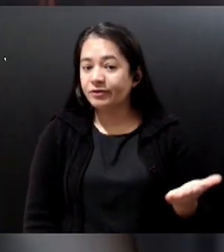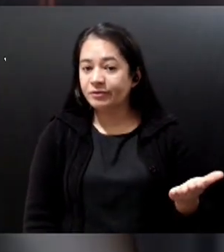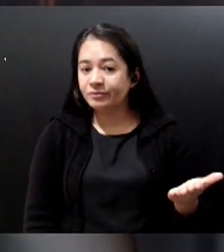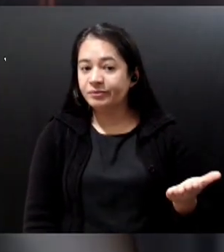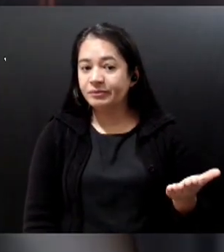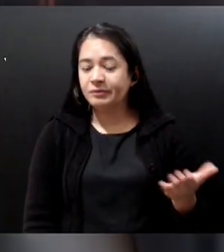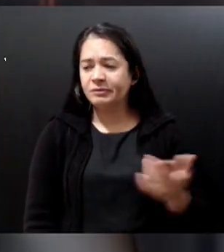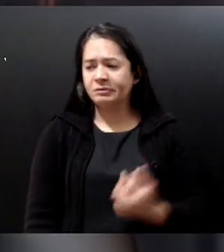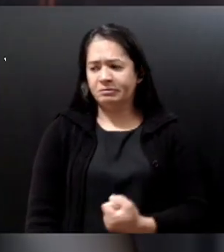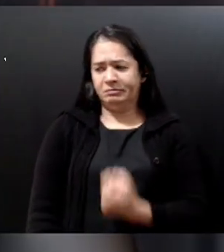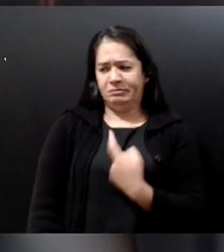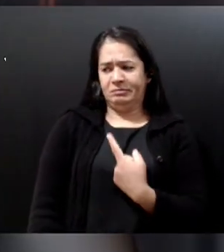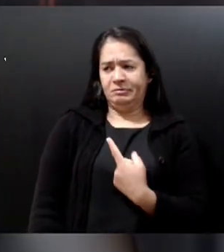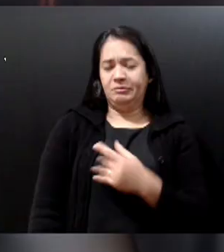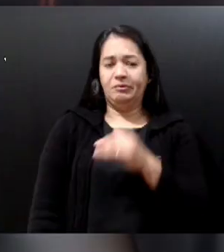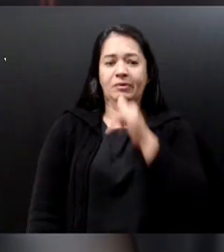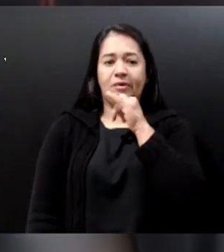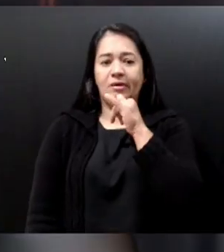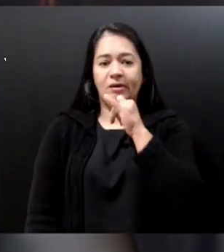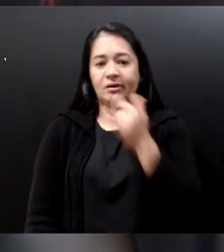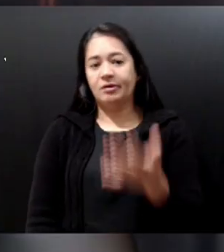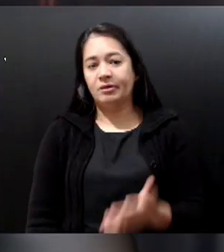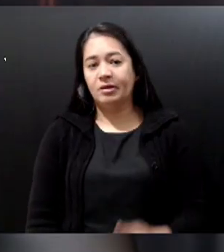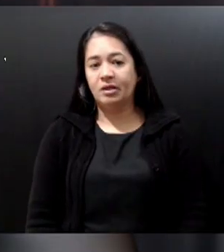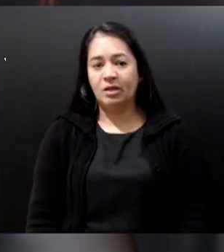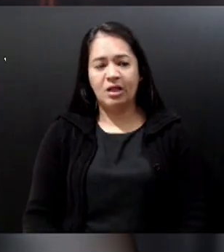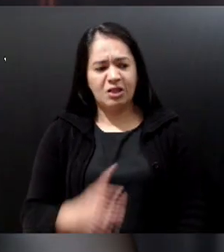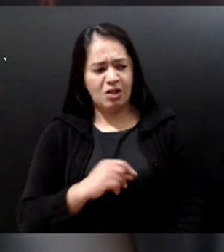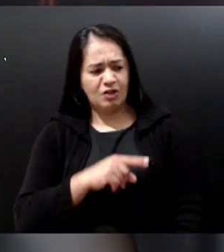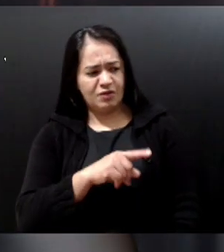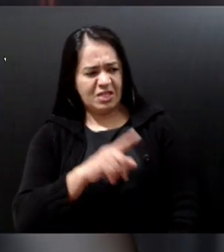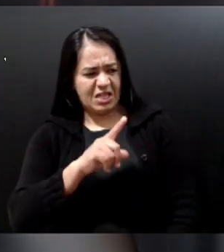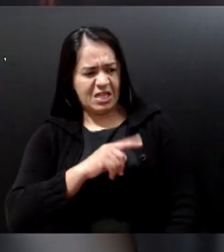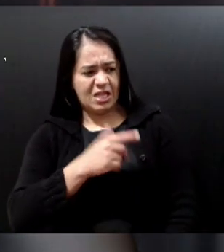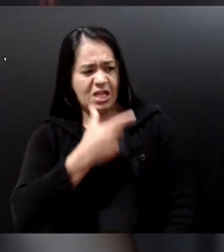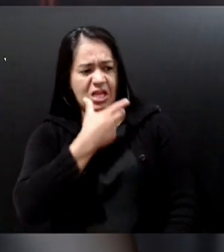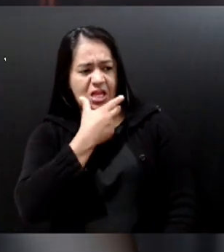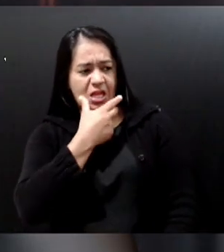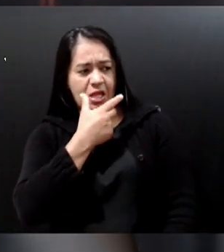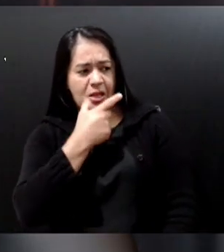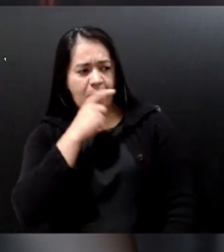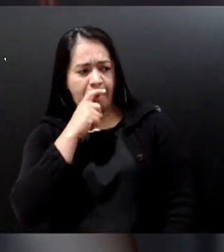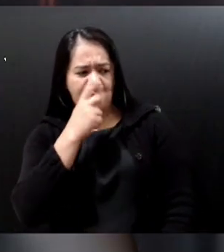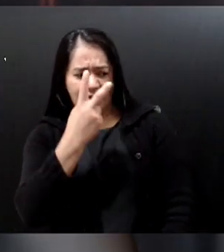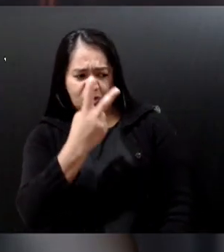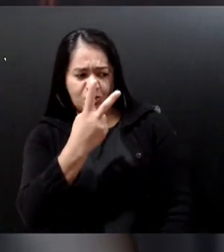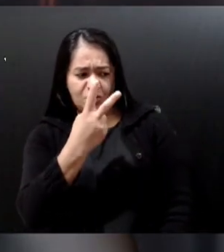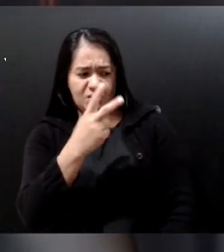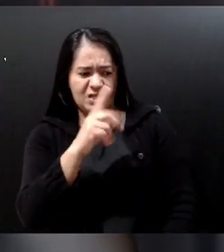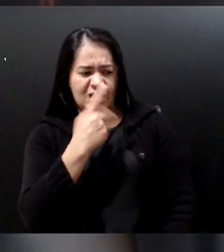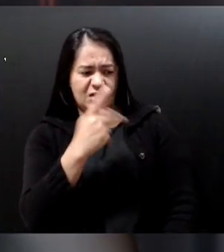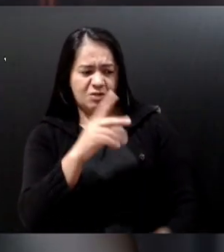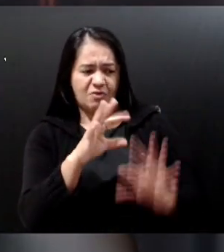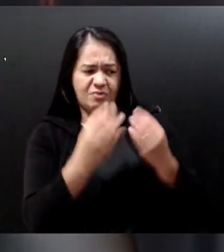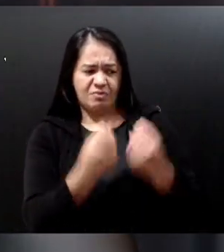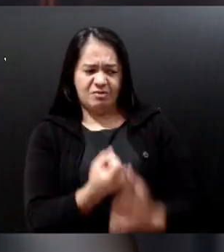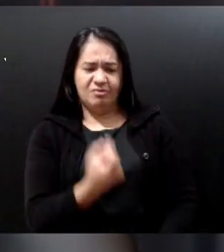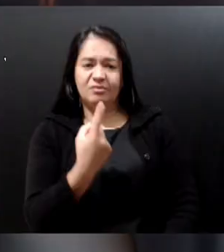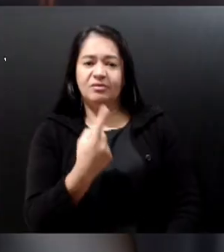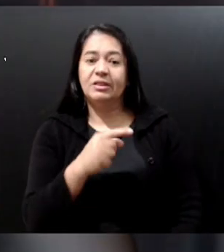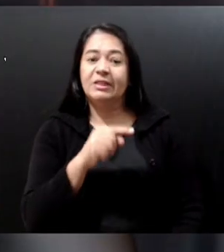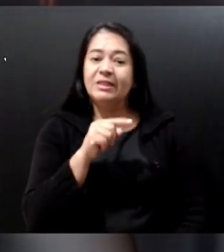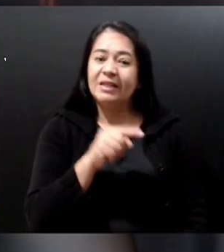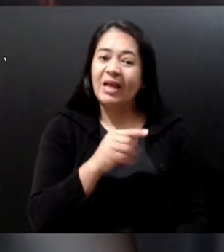exemplo, elas podem ouvir: "Nossa, mas você tem 2 pais? Sua família é esquisita". Ela começa a